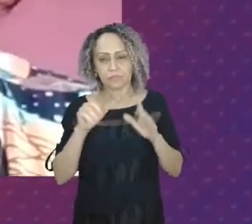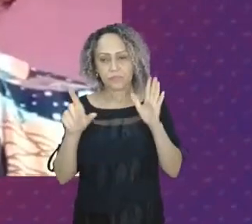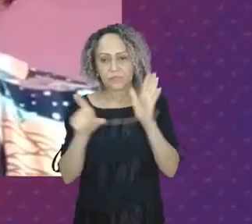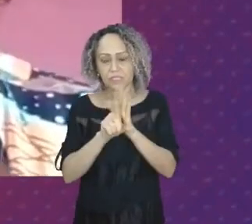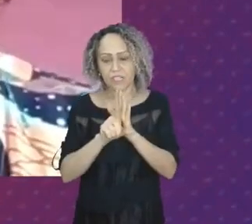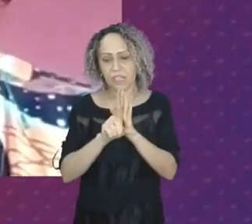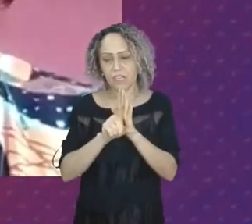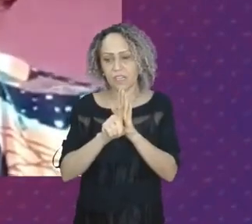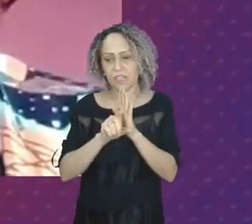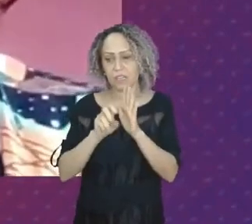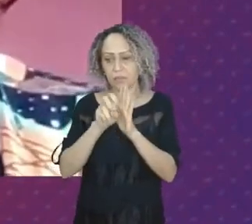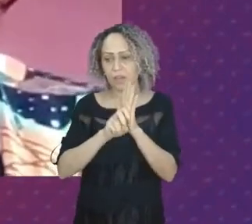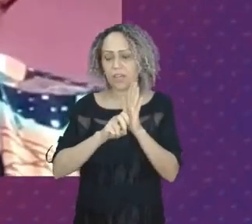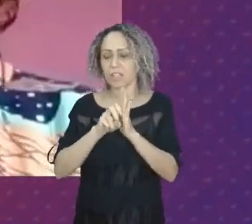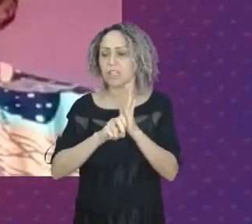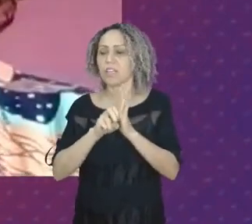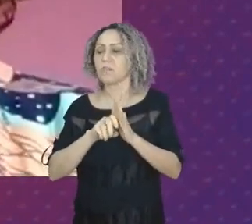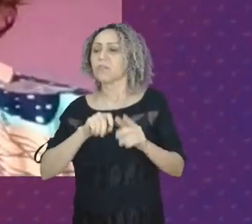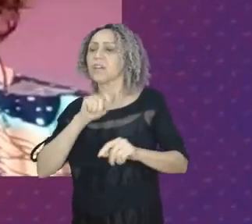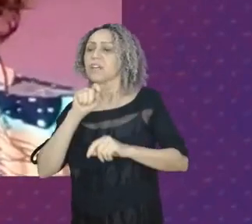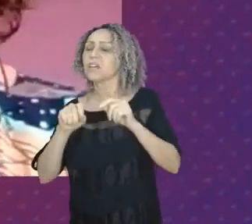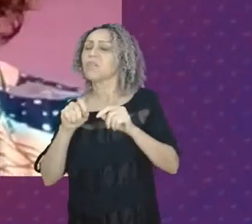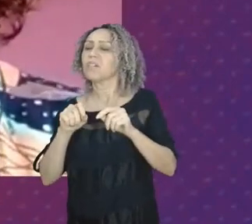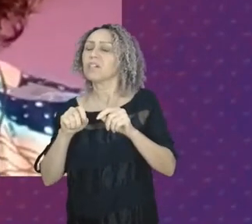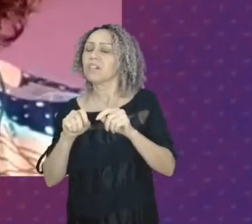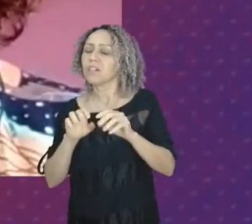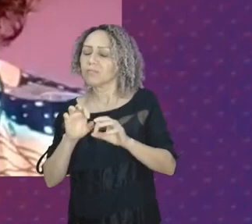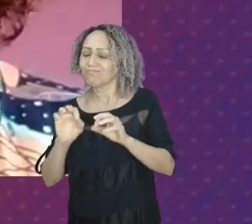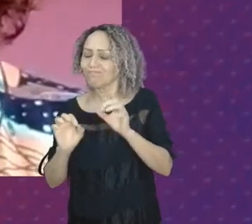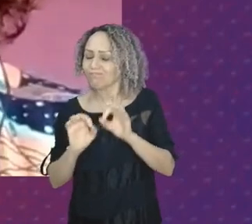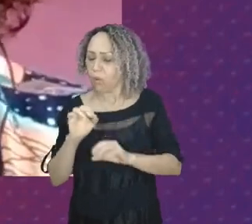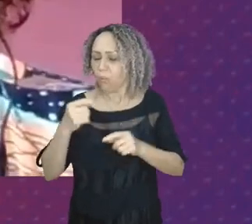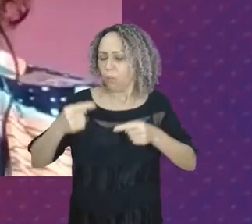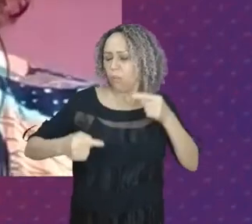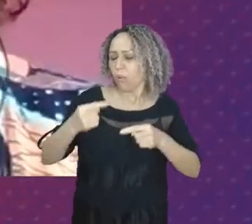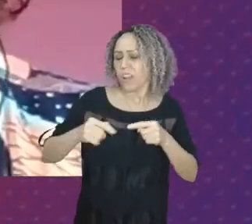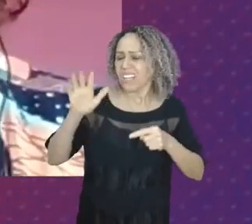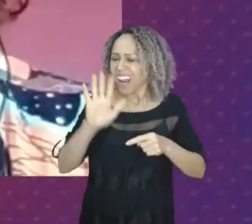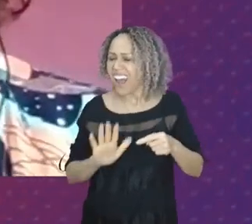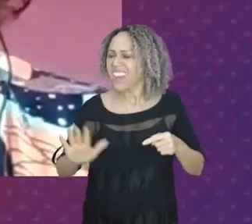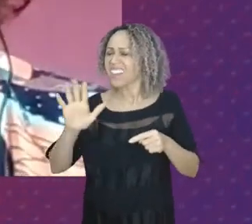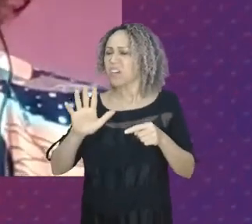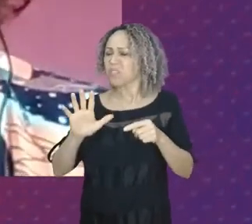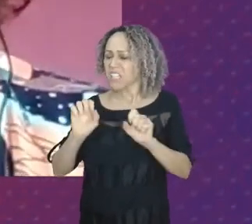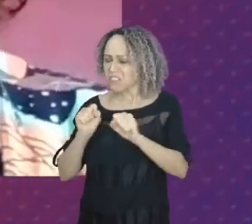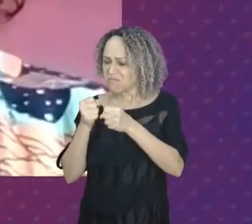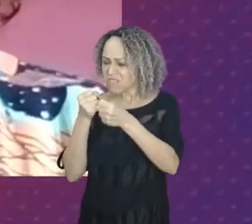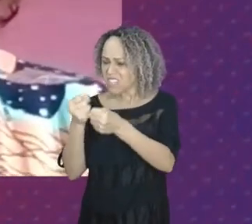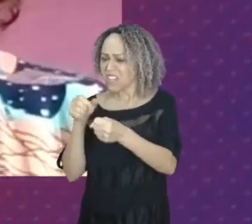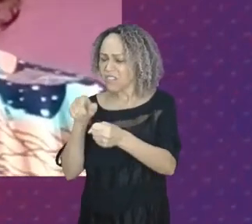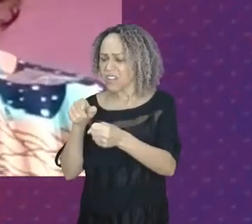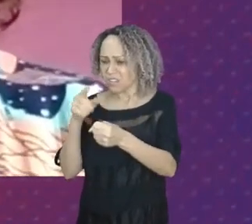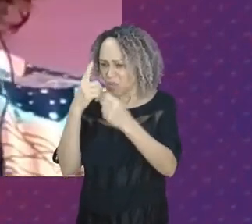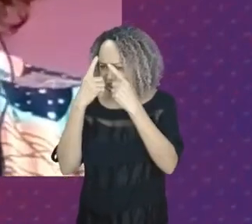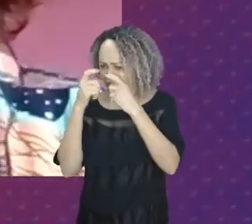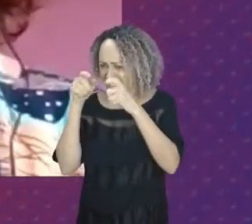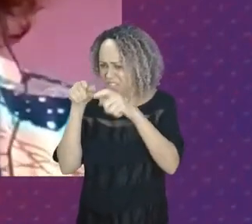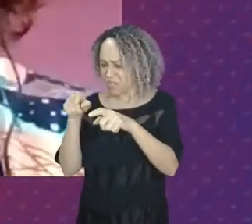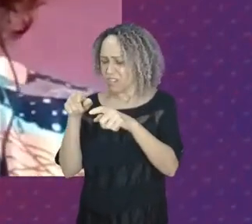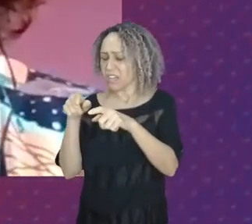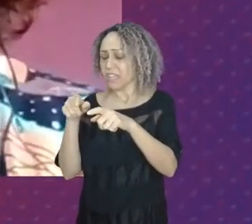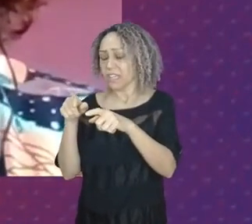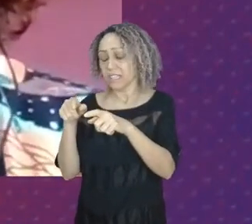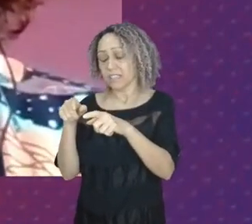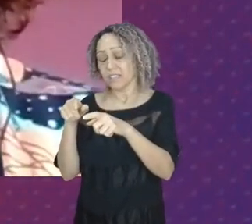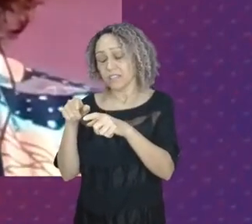a construção de uma política nacional de enfrentamento de violência contra as mulheres, que vai aí categorizar o que